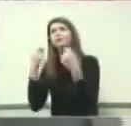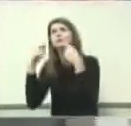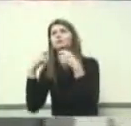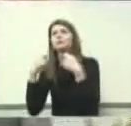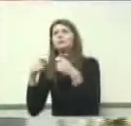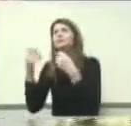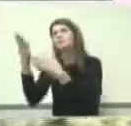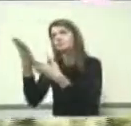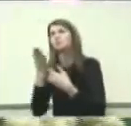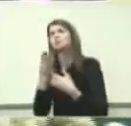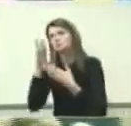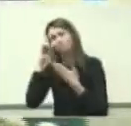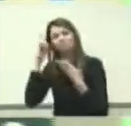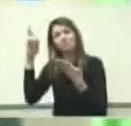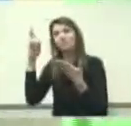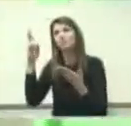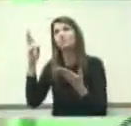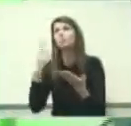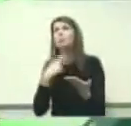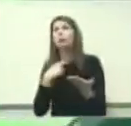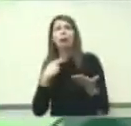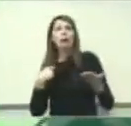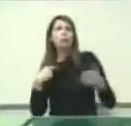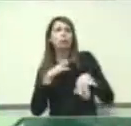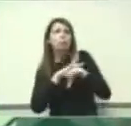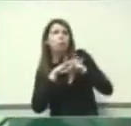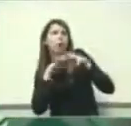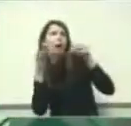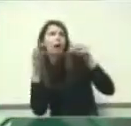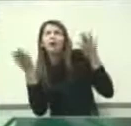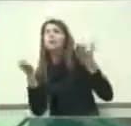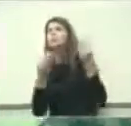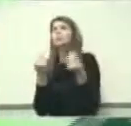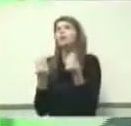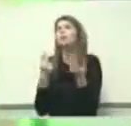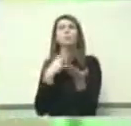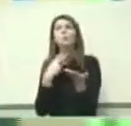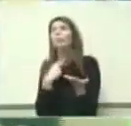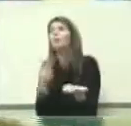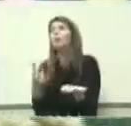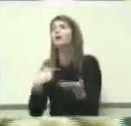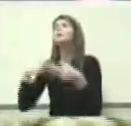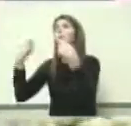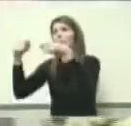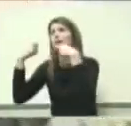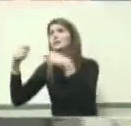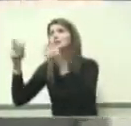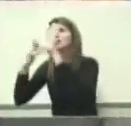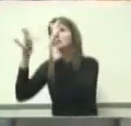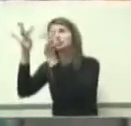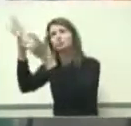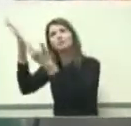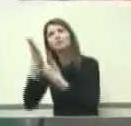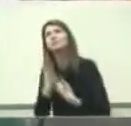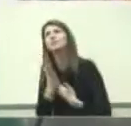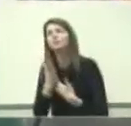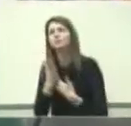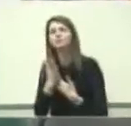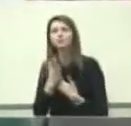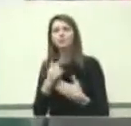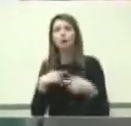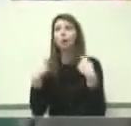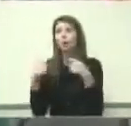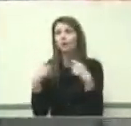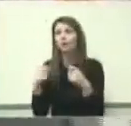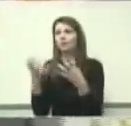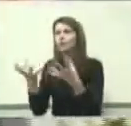comigo eu não posso deixar a enfermidade dominar o meu corpo eu não posso Senhor eu preciso de ti eu quero dar